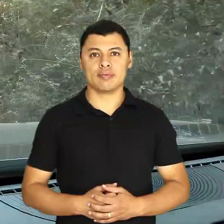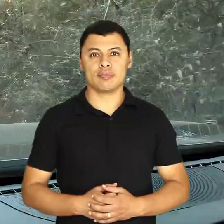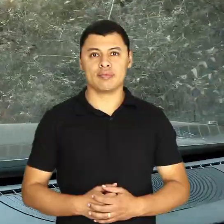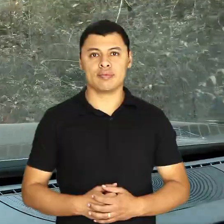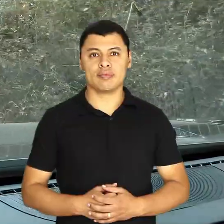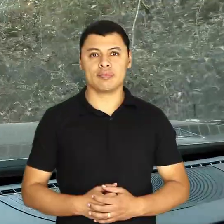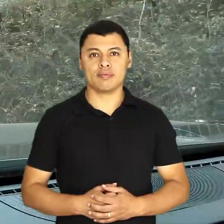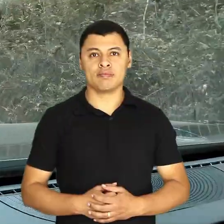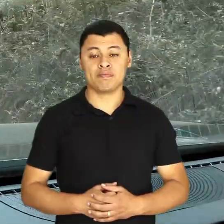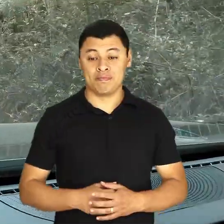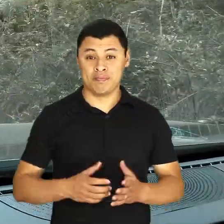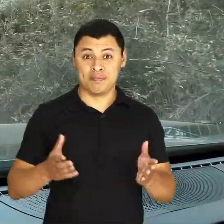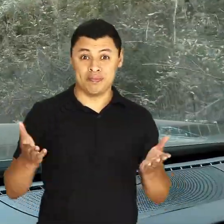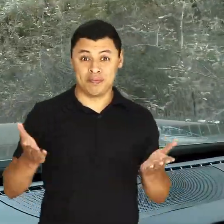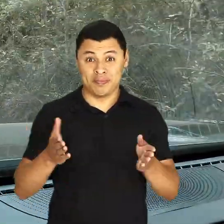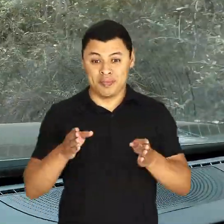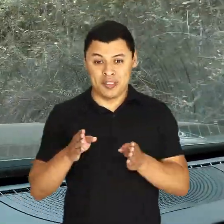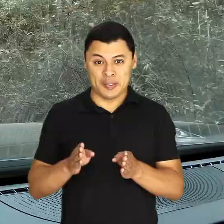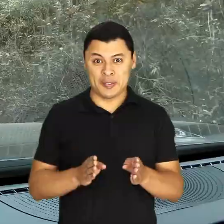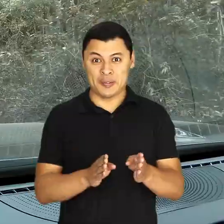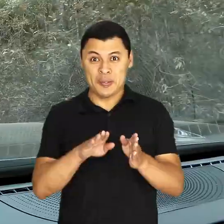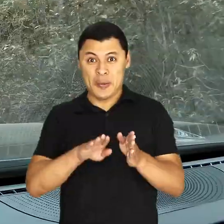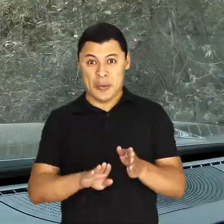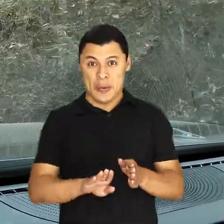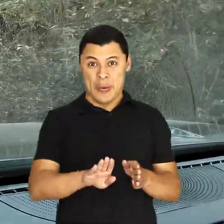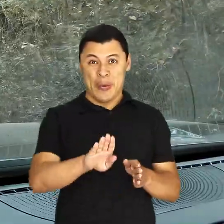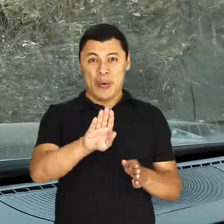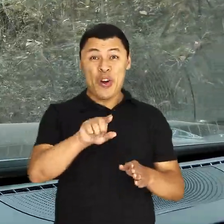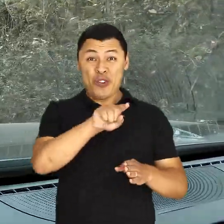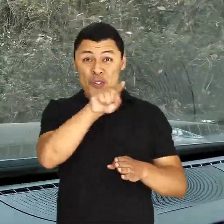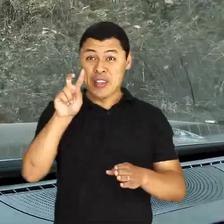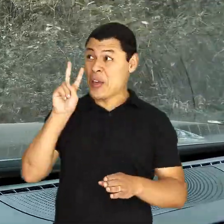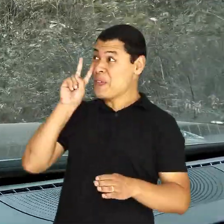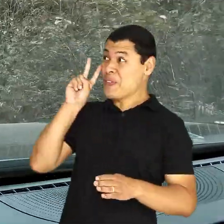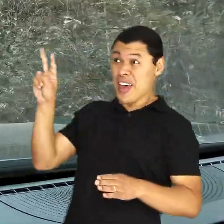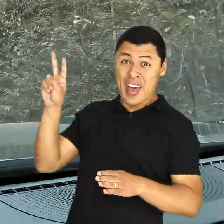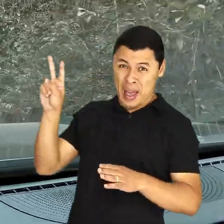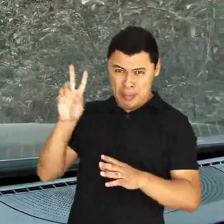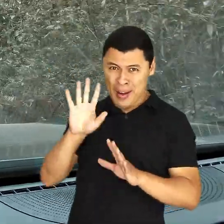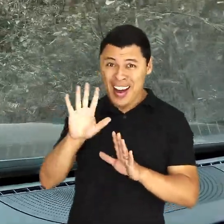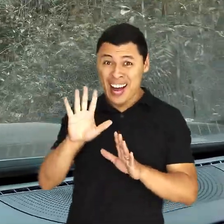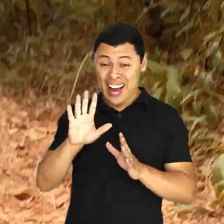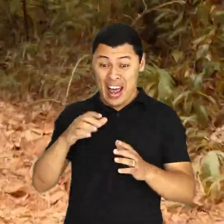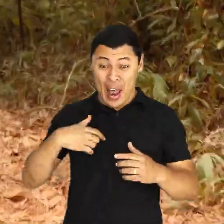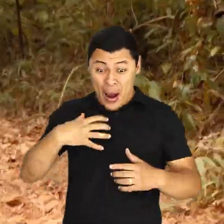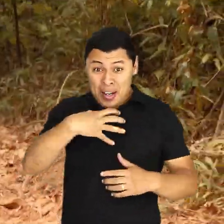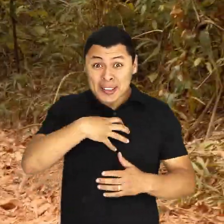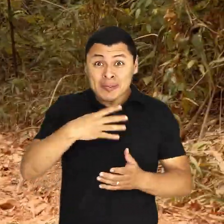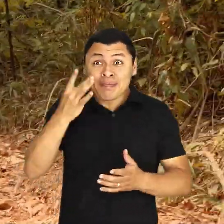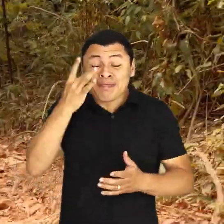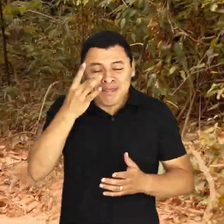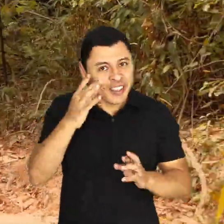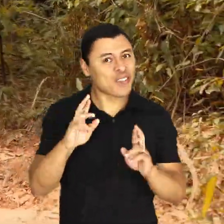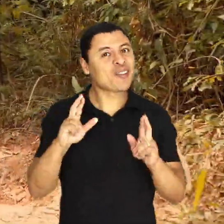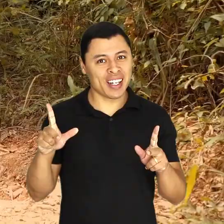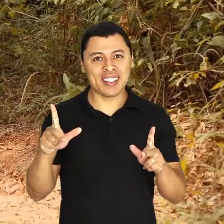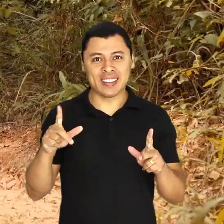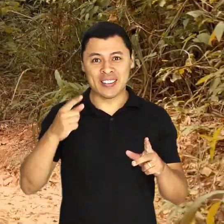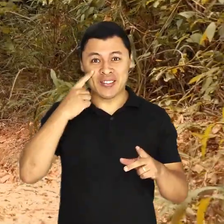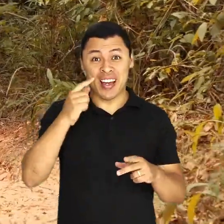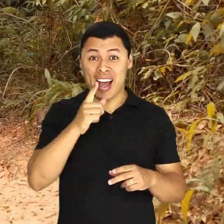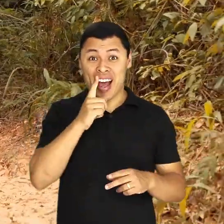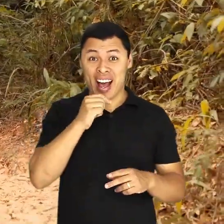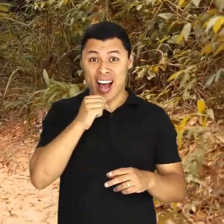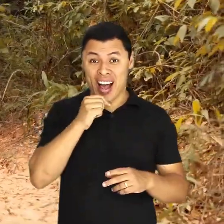não tá coquinho não. Aqui já um SUV tração dianteira já teria ficado há muito tempo atrás,